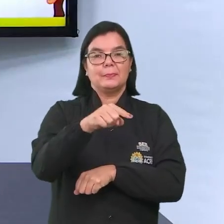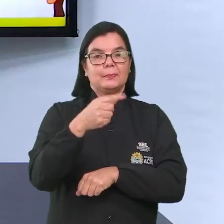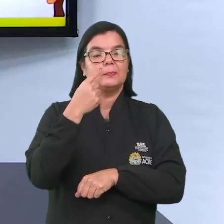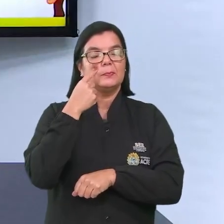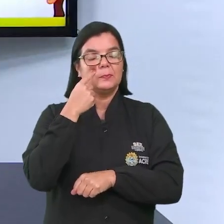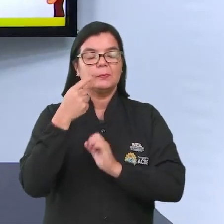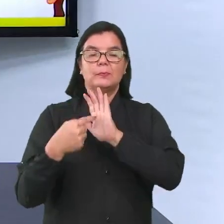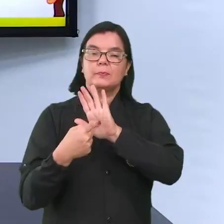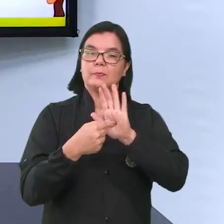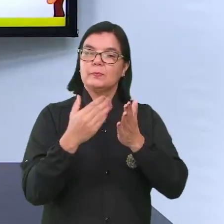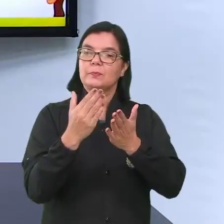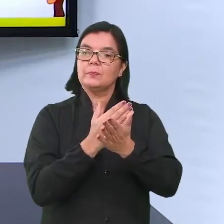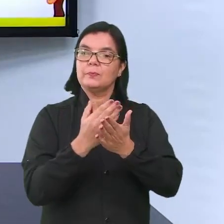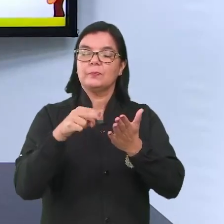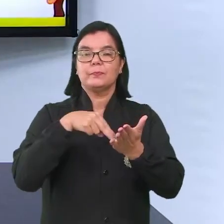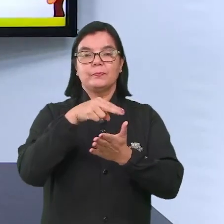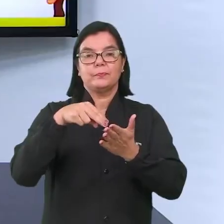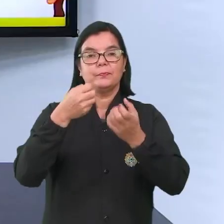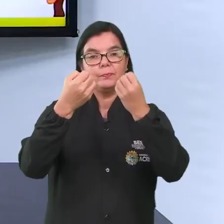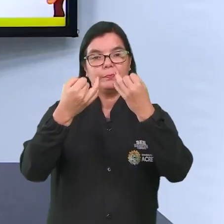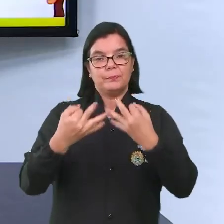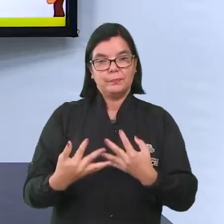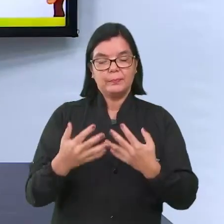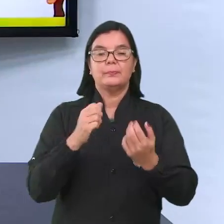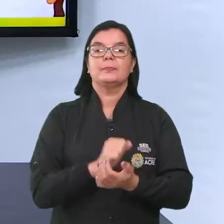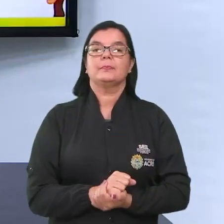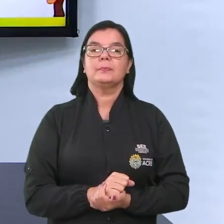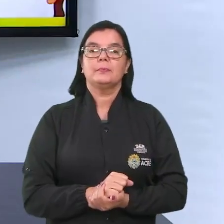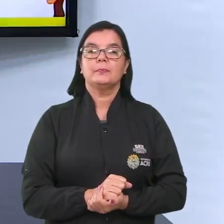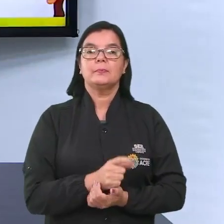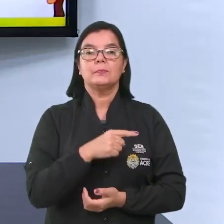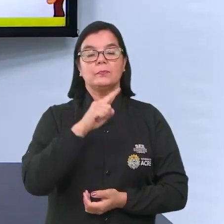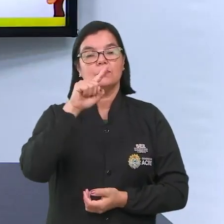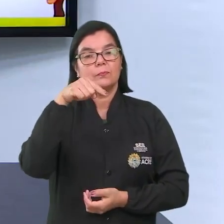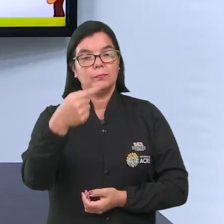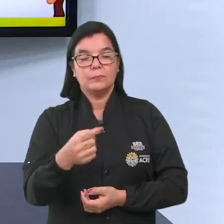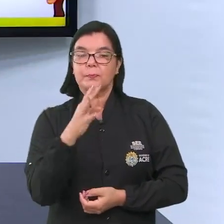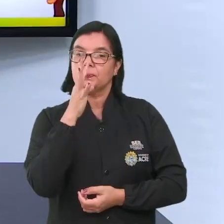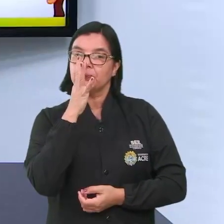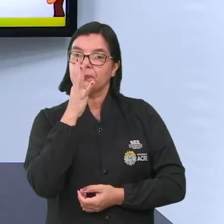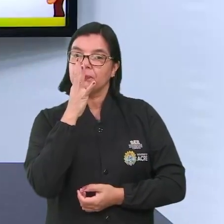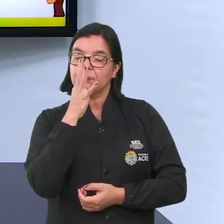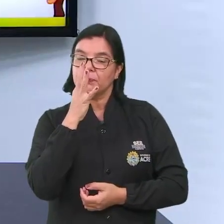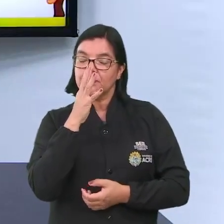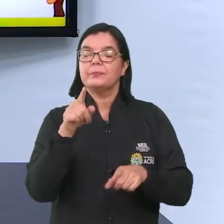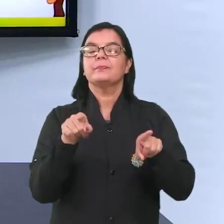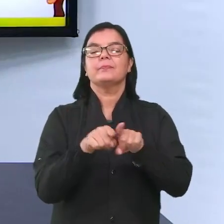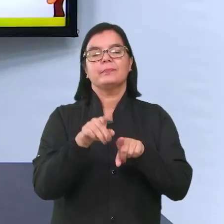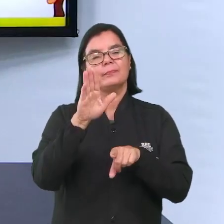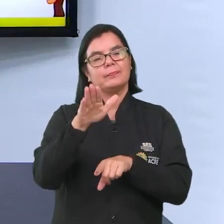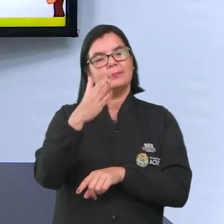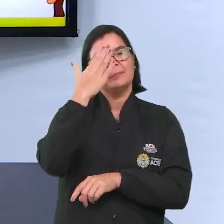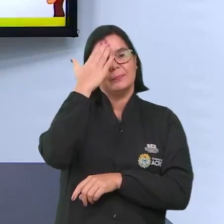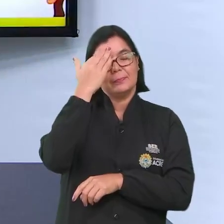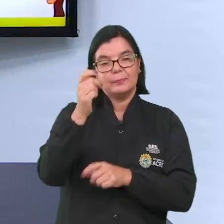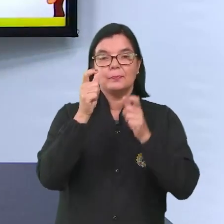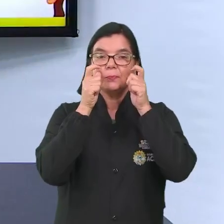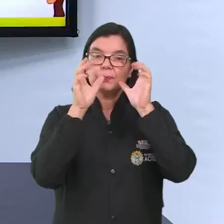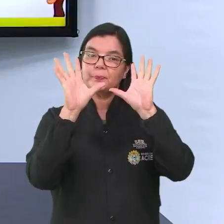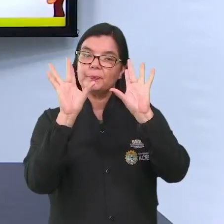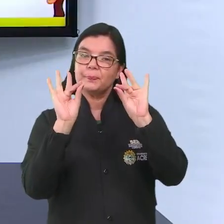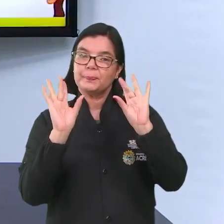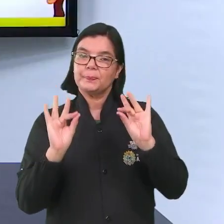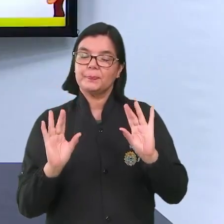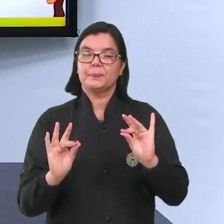aí algumas danças, eu vou falar sobre algumas delas, para quando você for assistir o vídeo, você já se atentar aos detalhes,